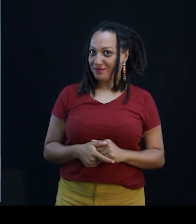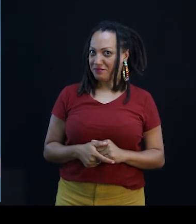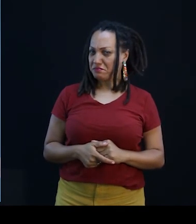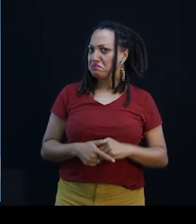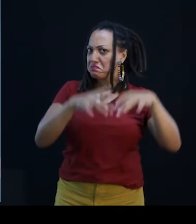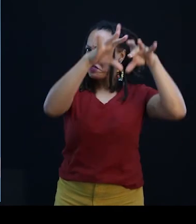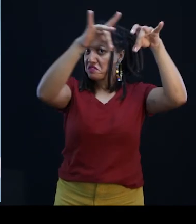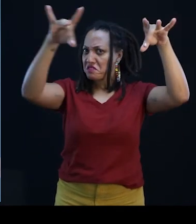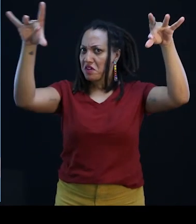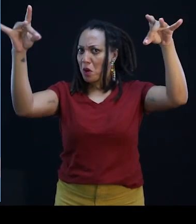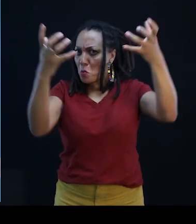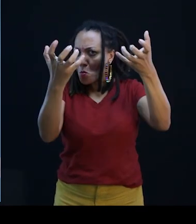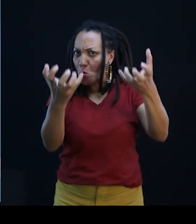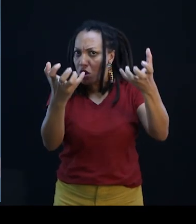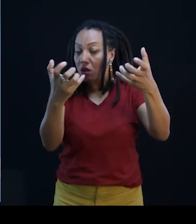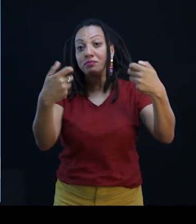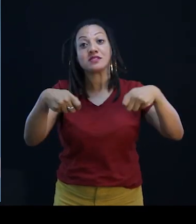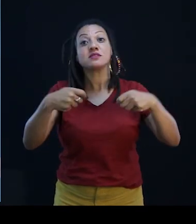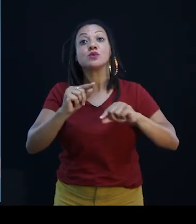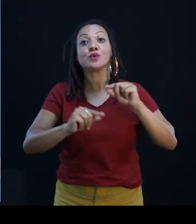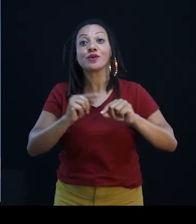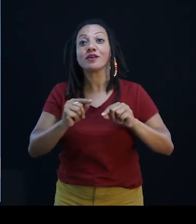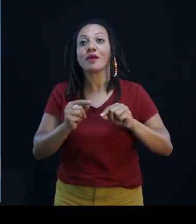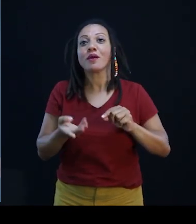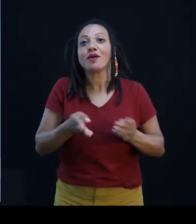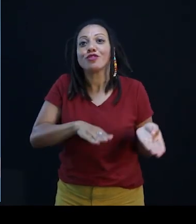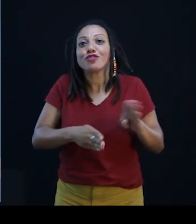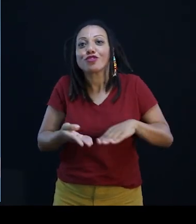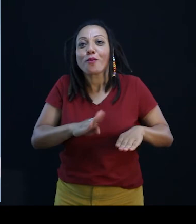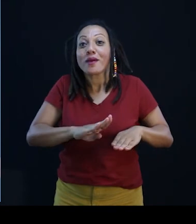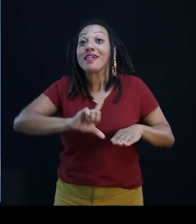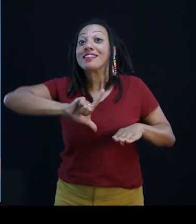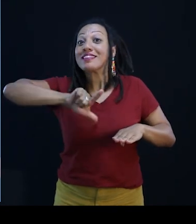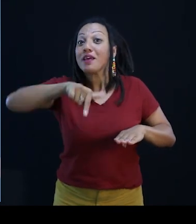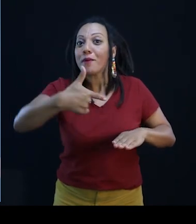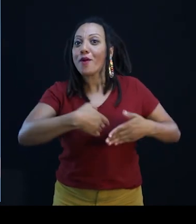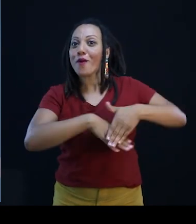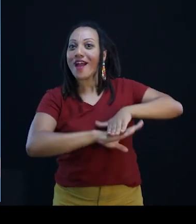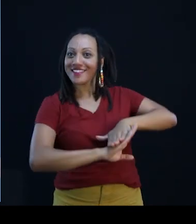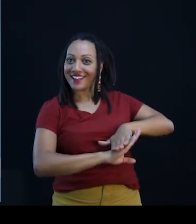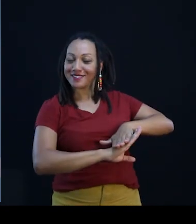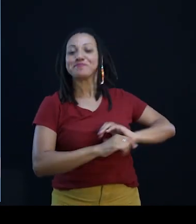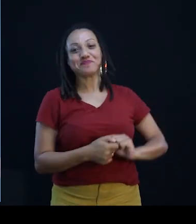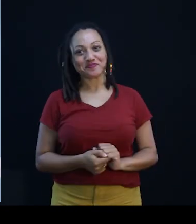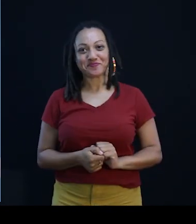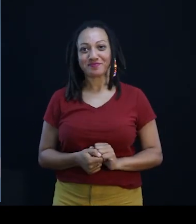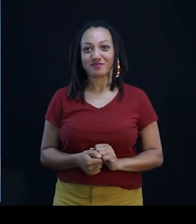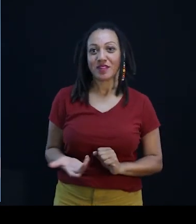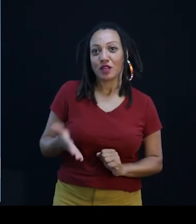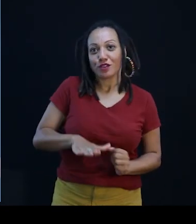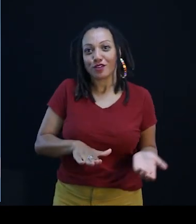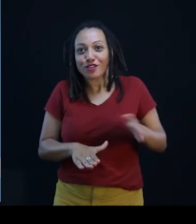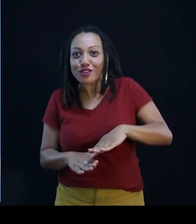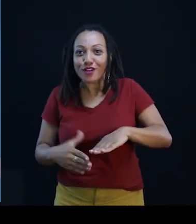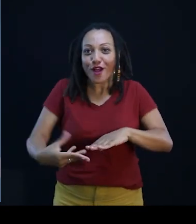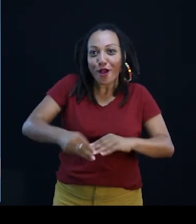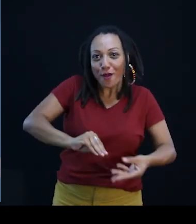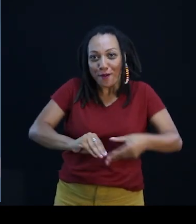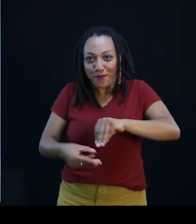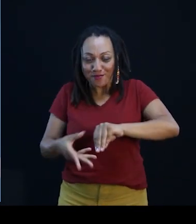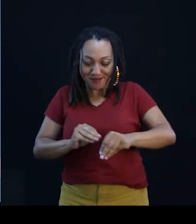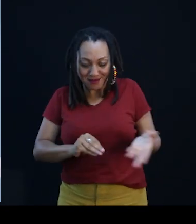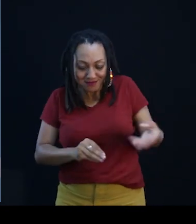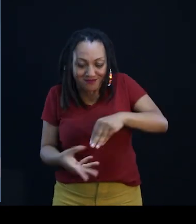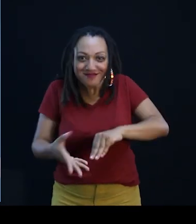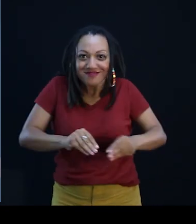Nossa, a gente jogou do valor porque já tá seca. A gente tem que dobrar pra poder guardar. Vamos dobrar então. Dobra, dobra, lavadeira.